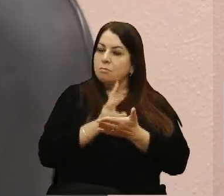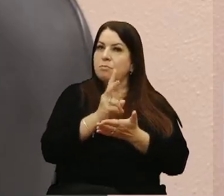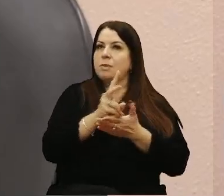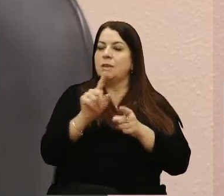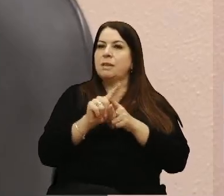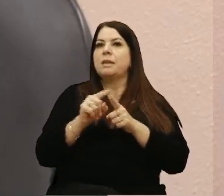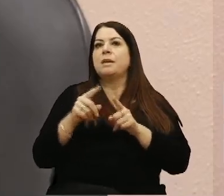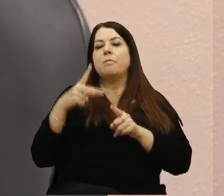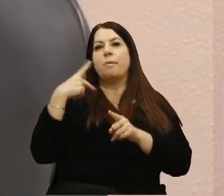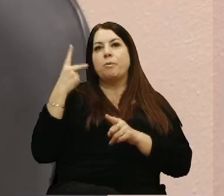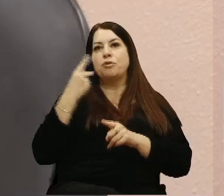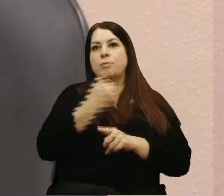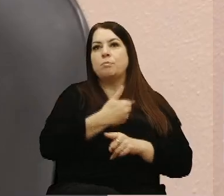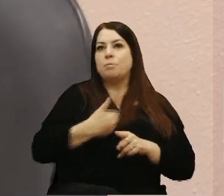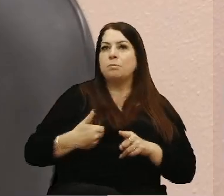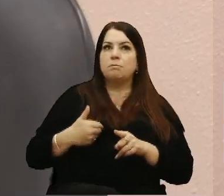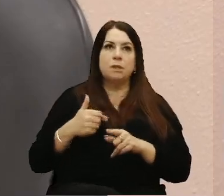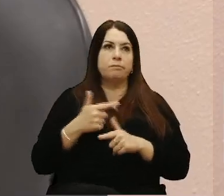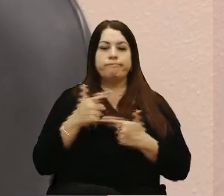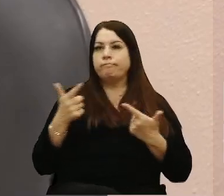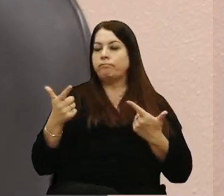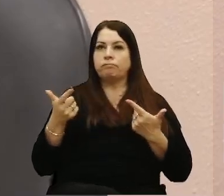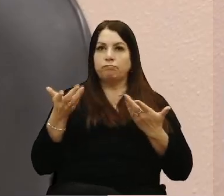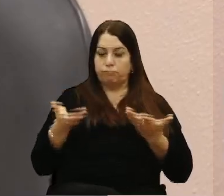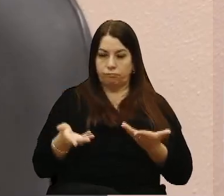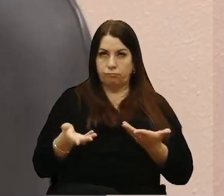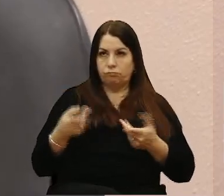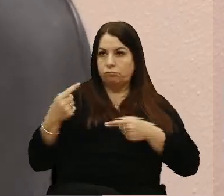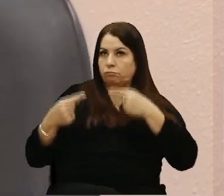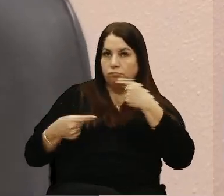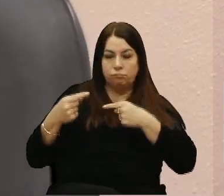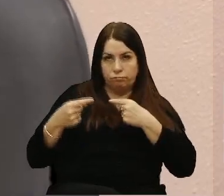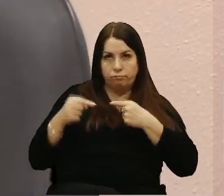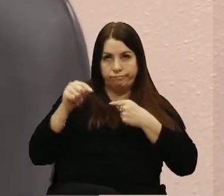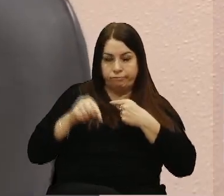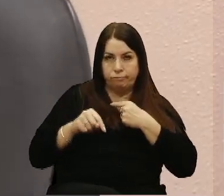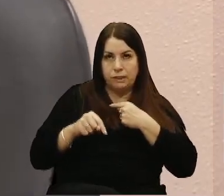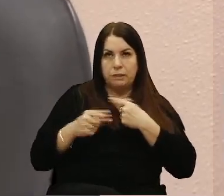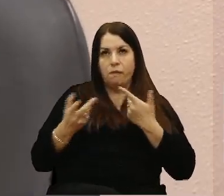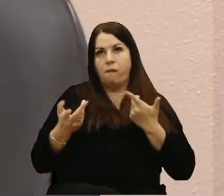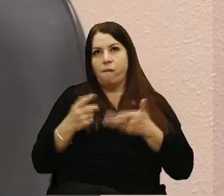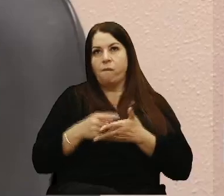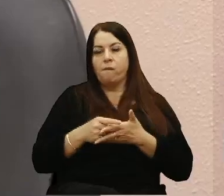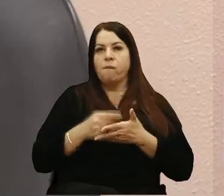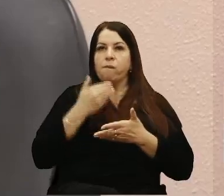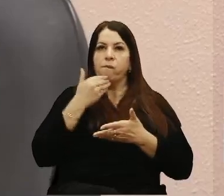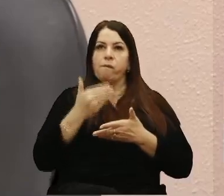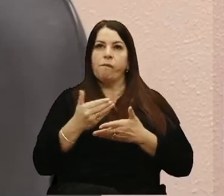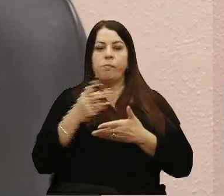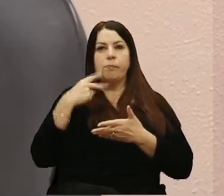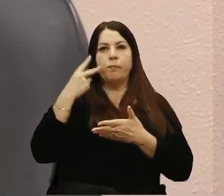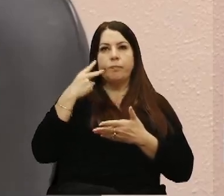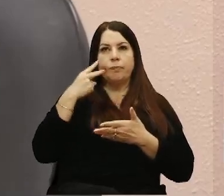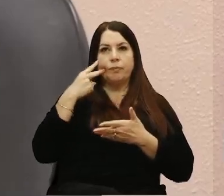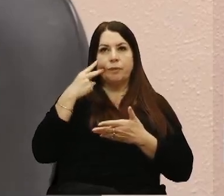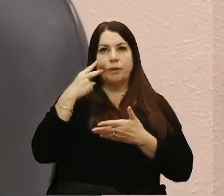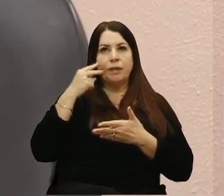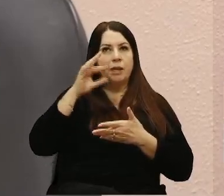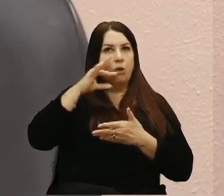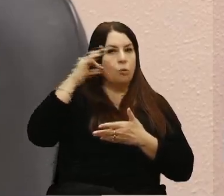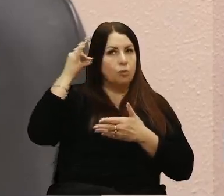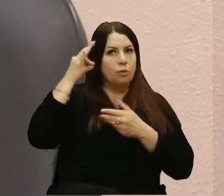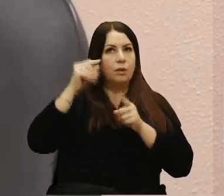porque é uma política pública que não tem hoje onde debater. Aqui acabou que eu tive que solicitar para o vereador Aldonei Machado, com